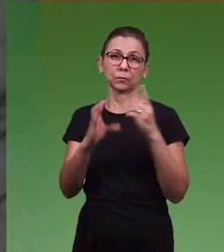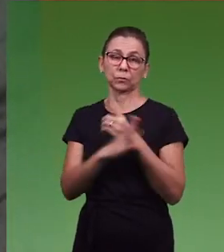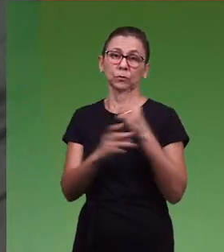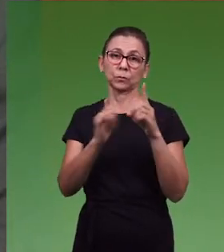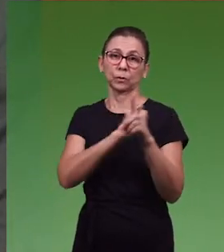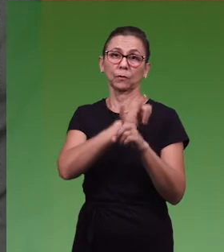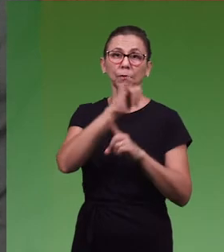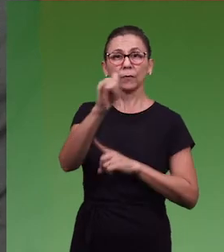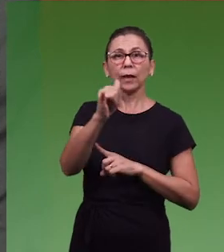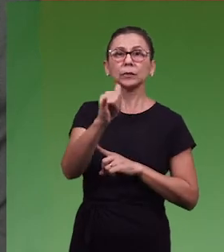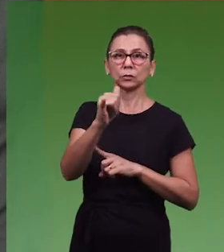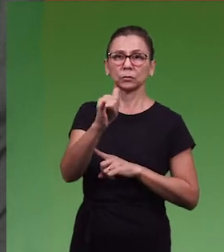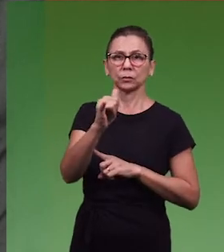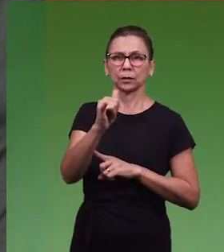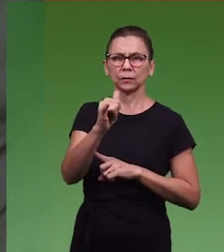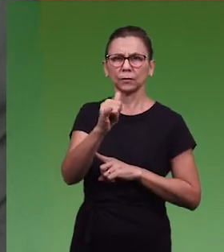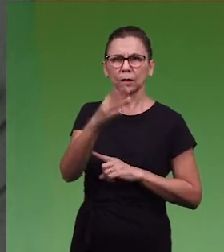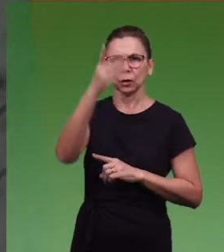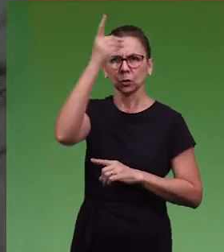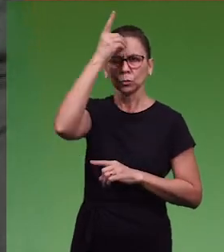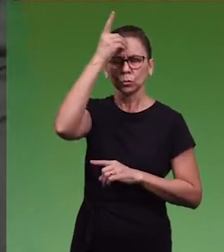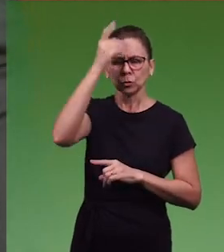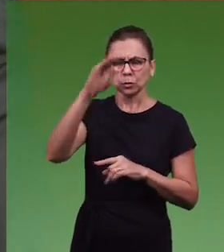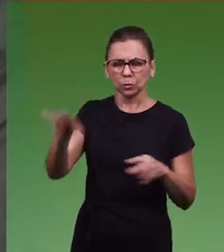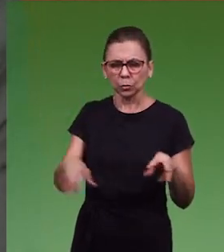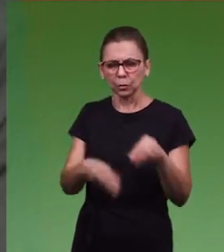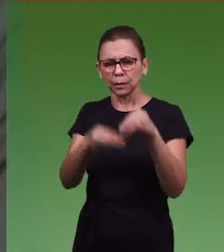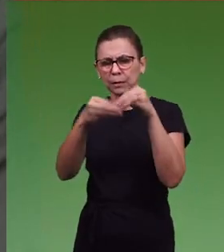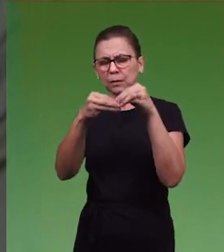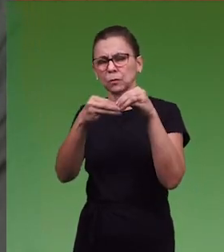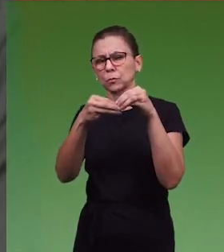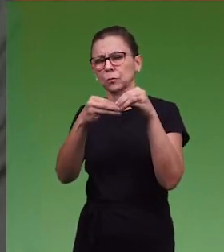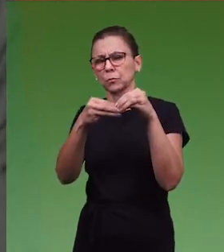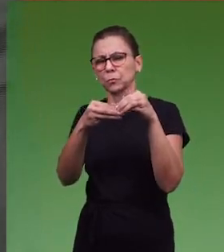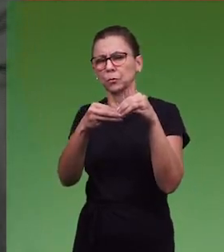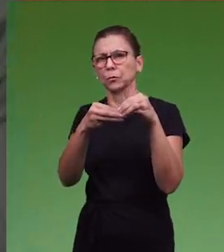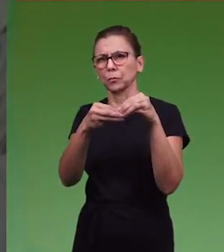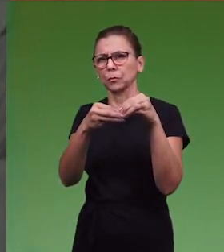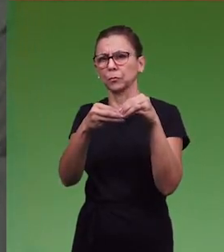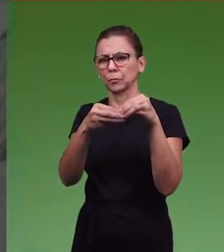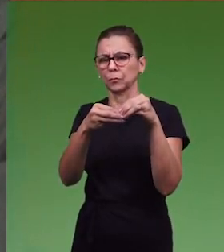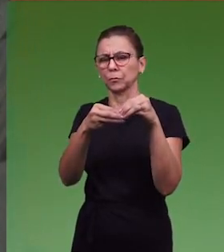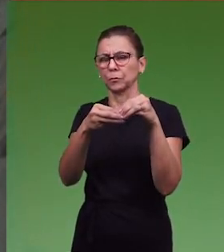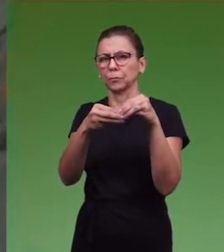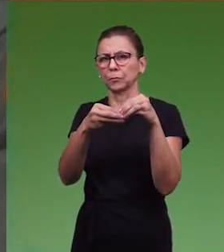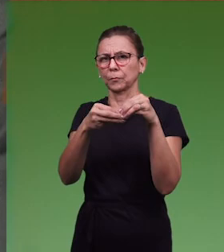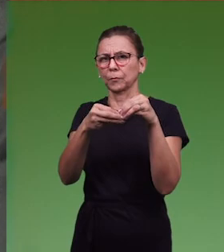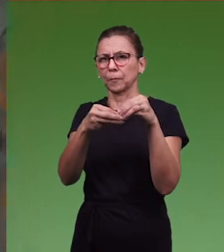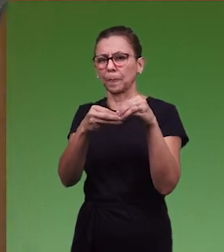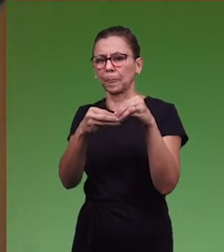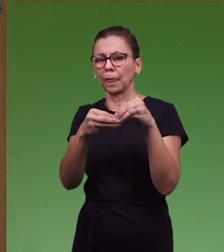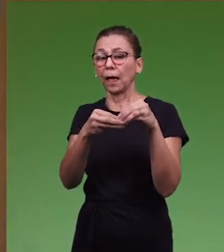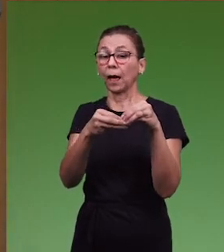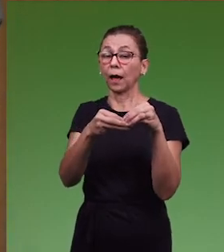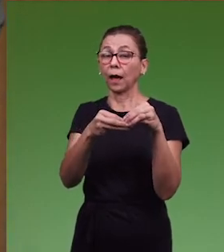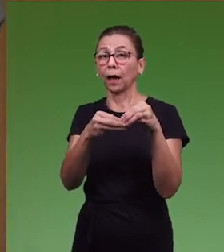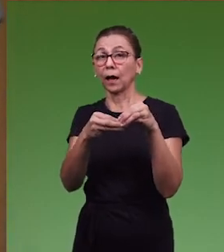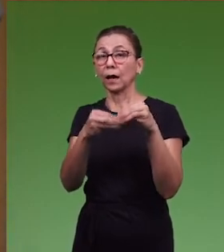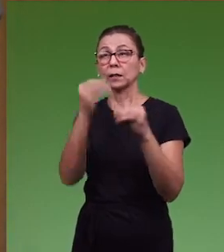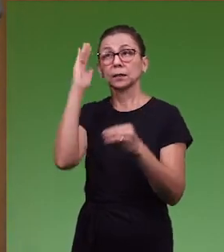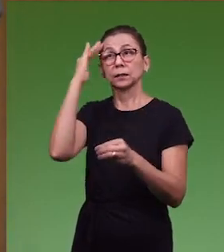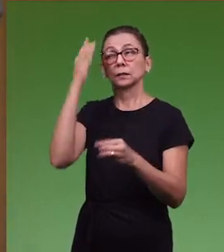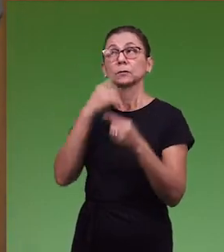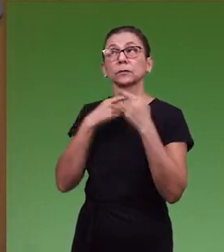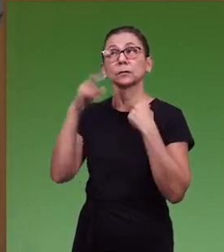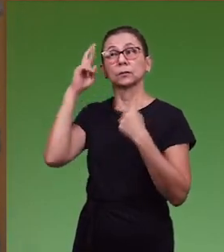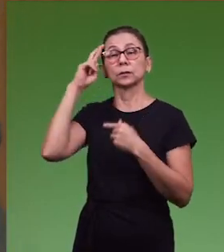o resumo daqueles dons, o discernimento do cerne dos dons, para entender a vontade do Senhor